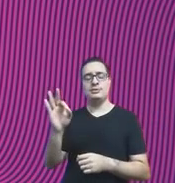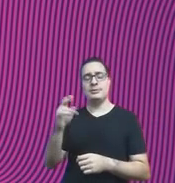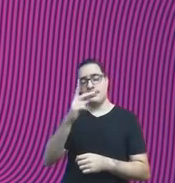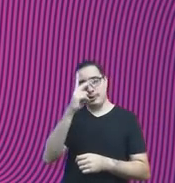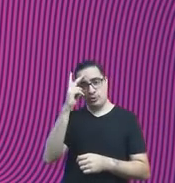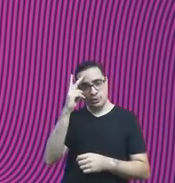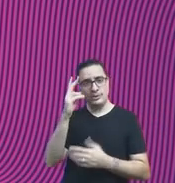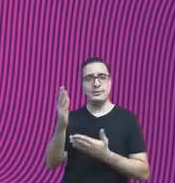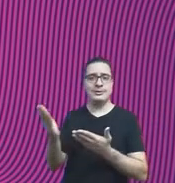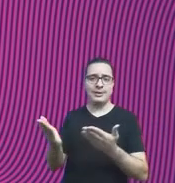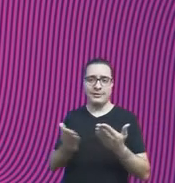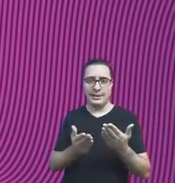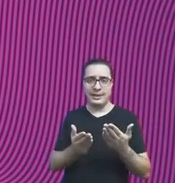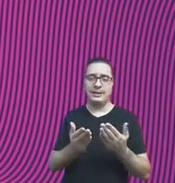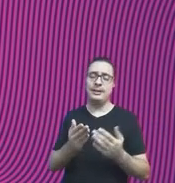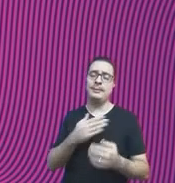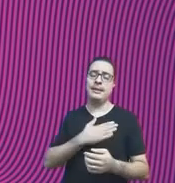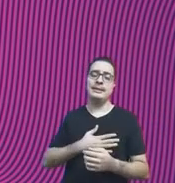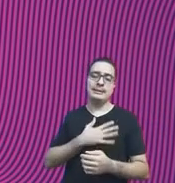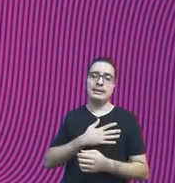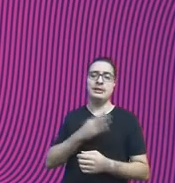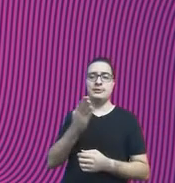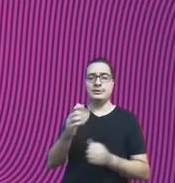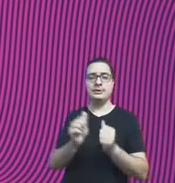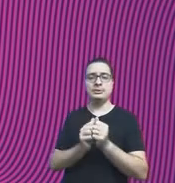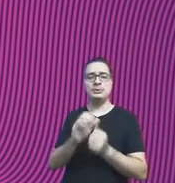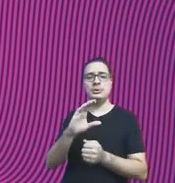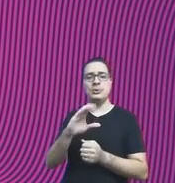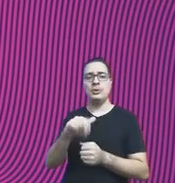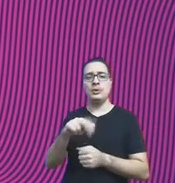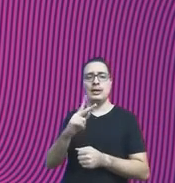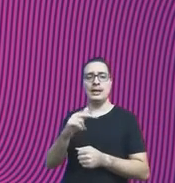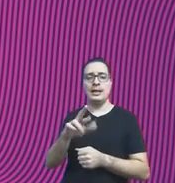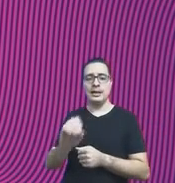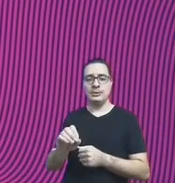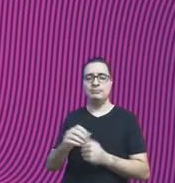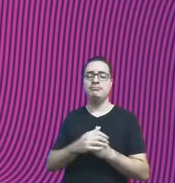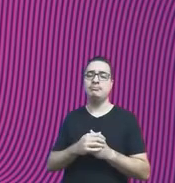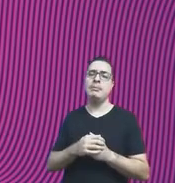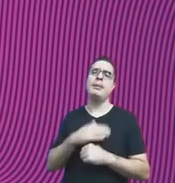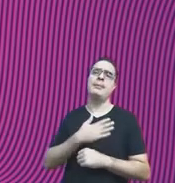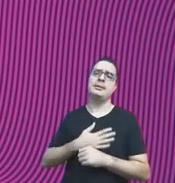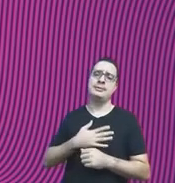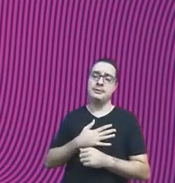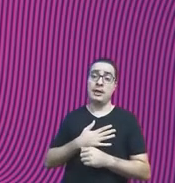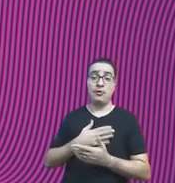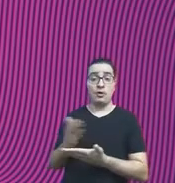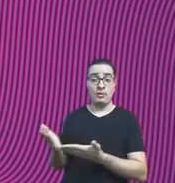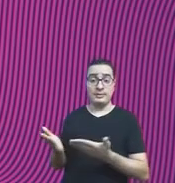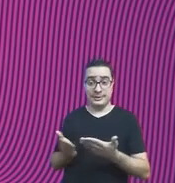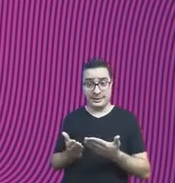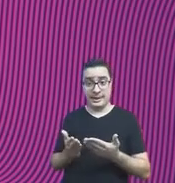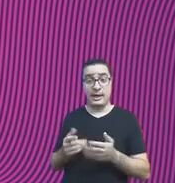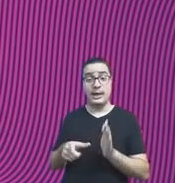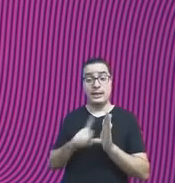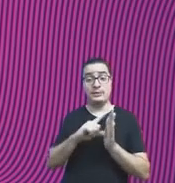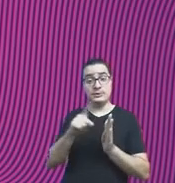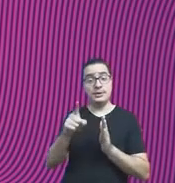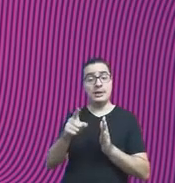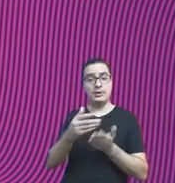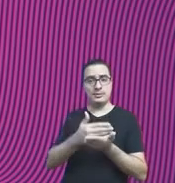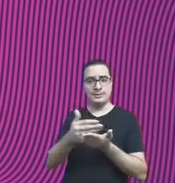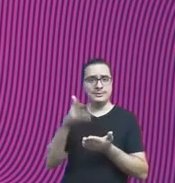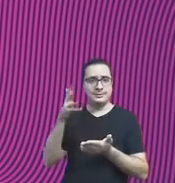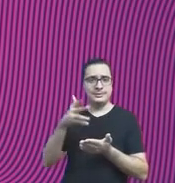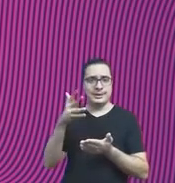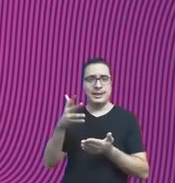agora. Então, prazer estar aqui contigo, Conrado. Um prazer. Eu vou introduzir então já, antes de você começar, Renata, vamos quebrar o protocolo e